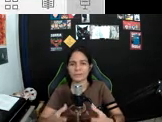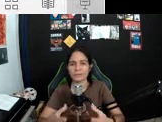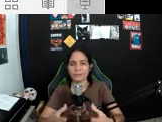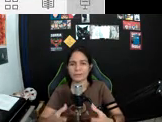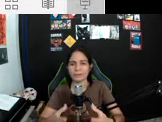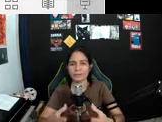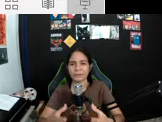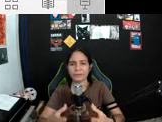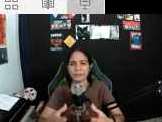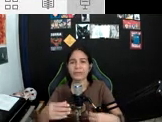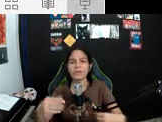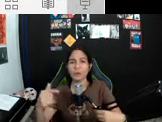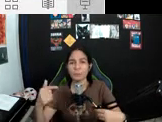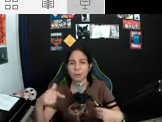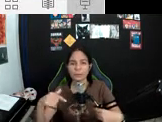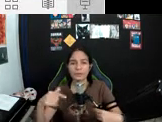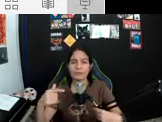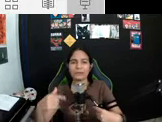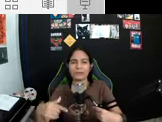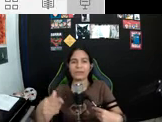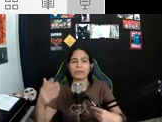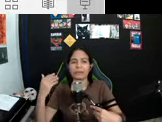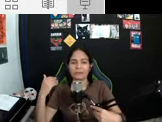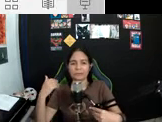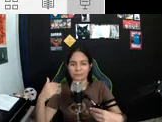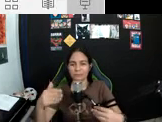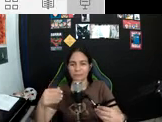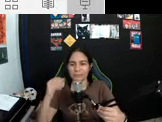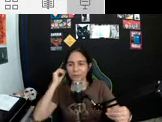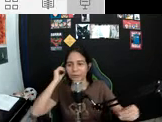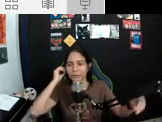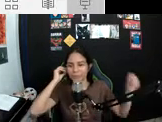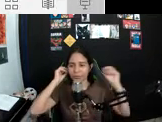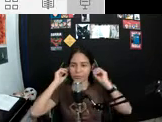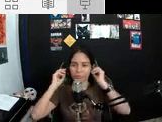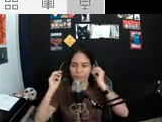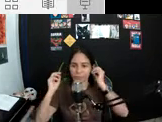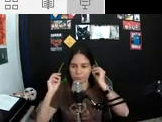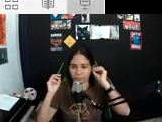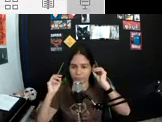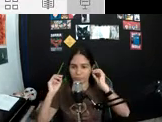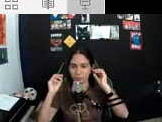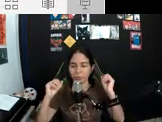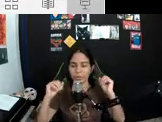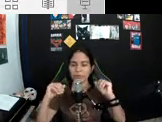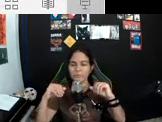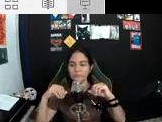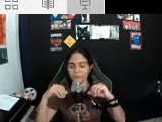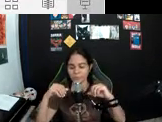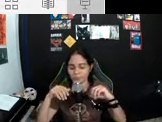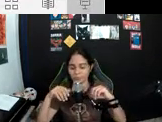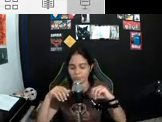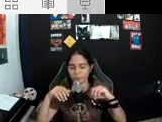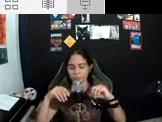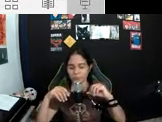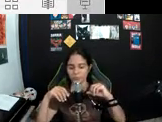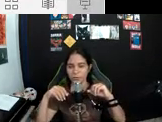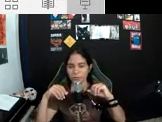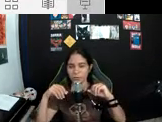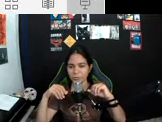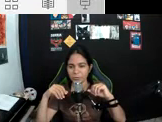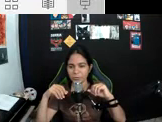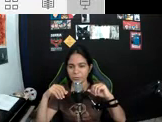alguma especialidade, você só pode se... Clênia. Oi? Clênia. Oi?